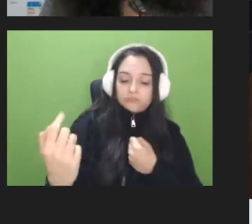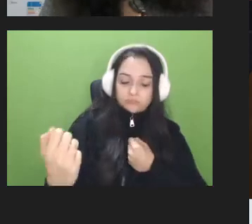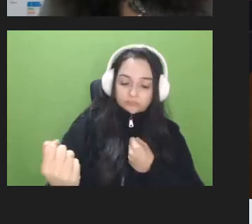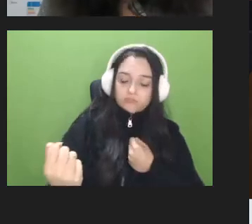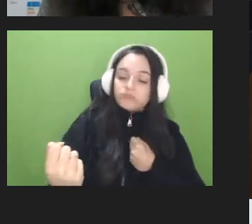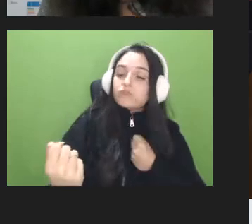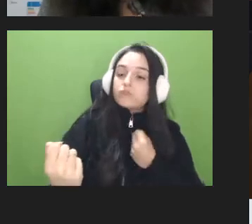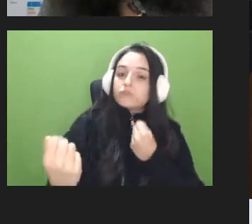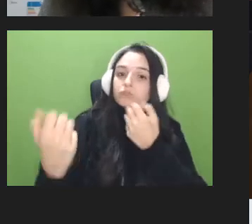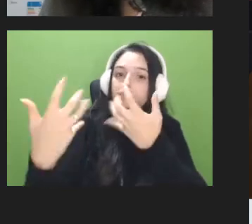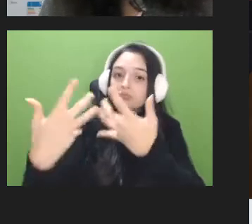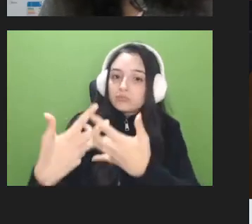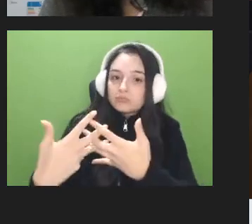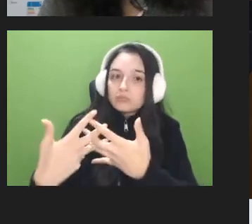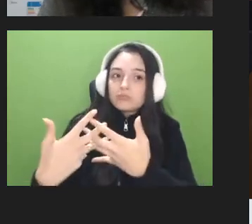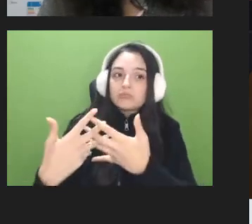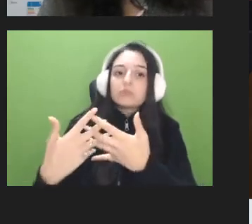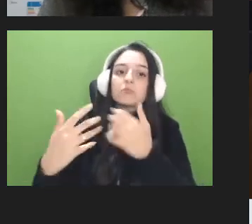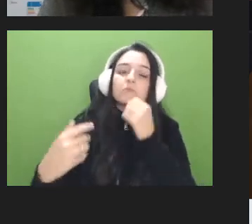troca justa.